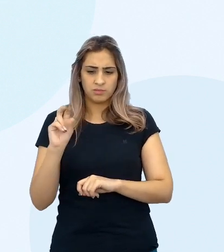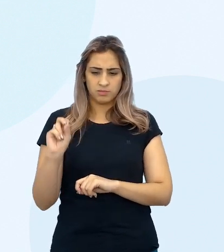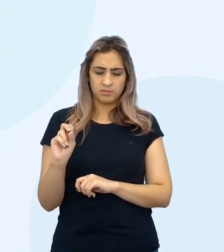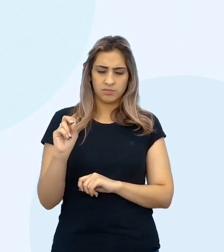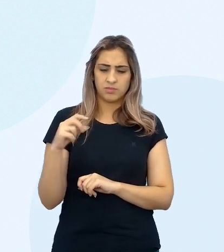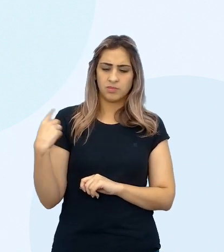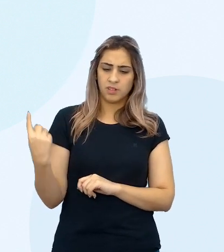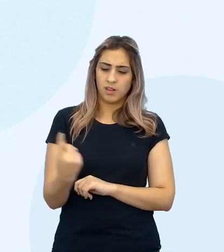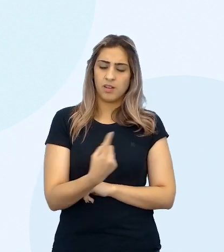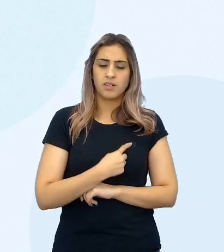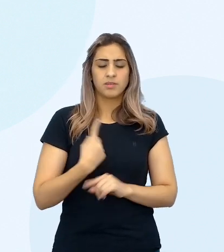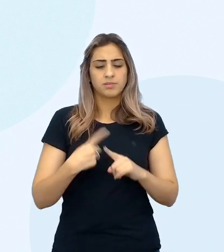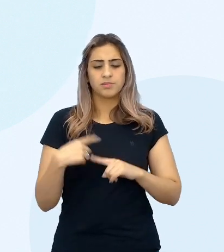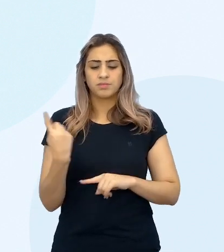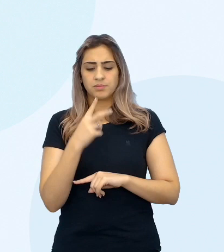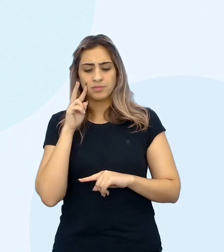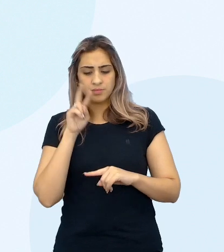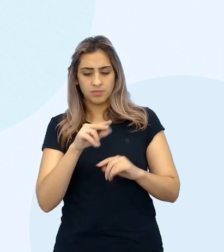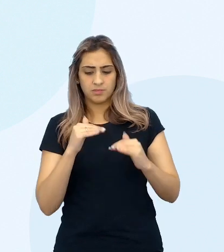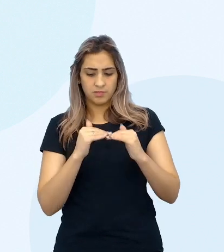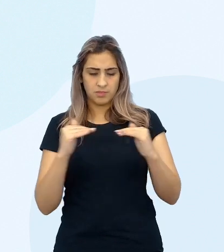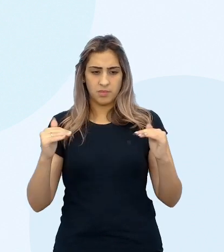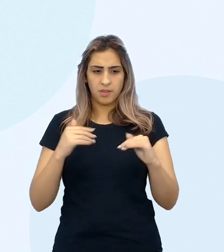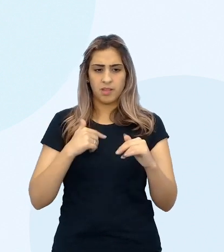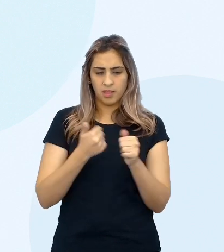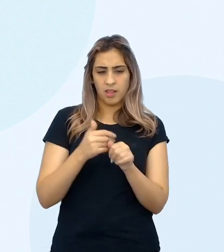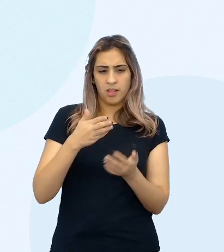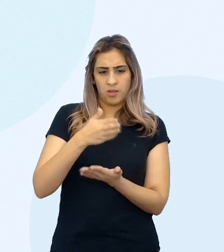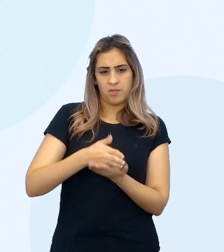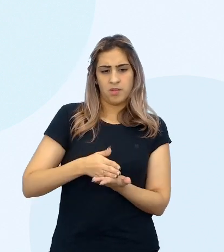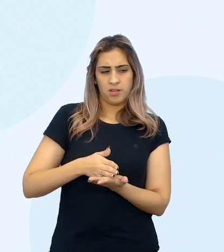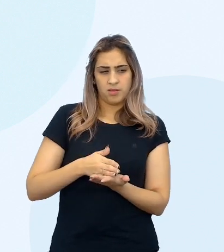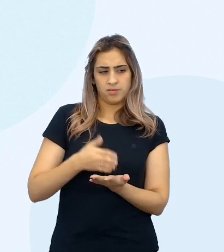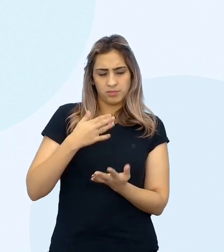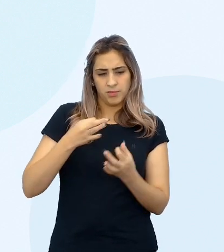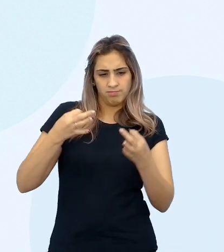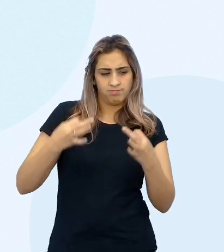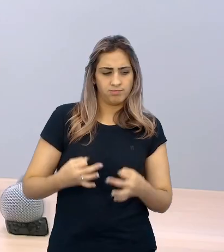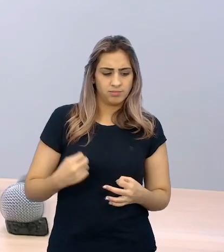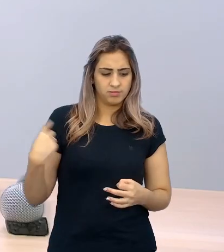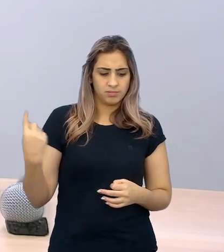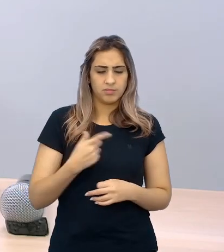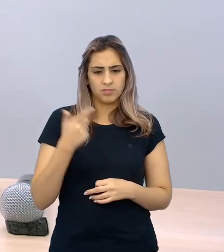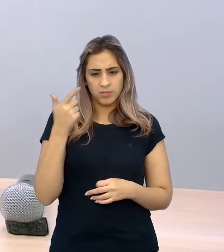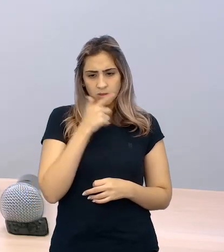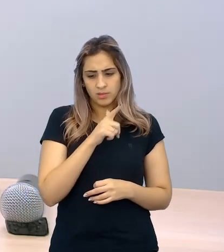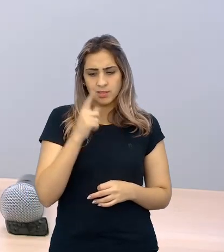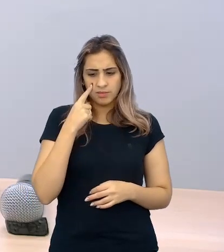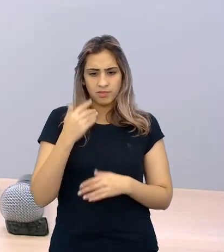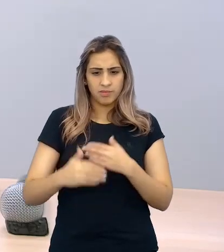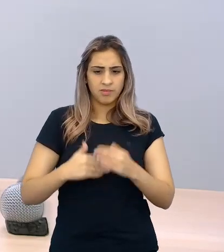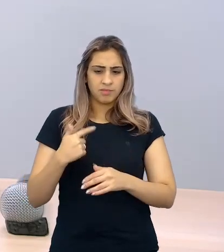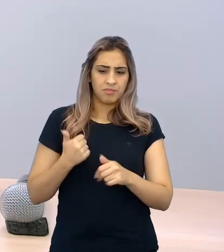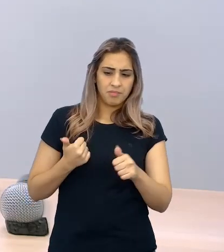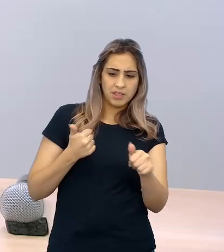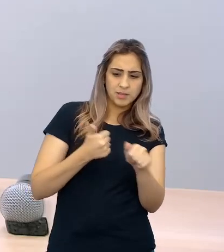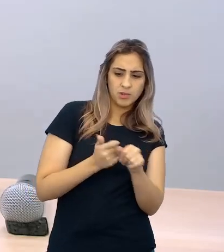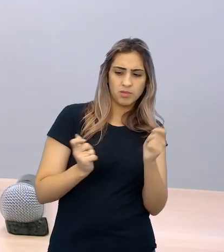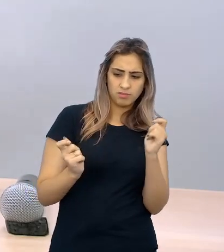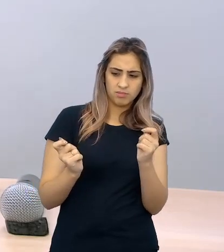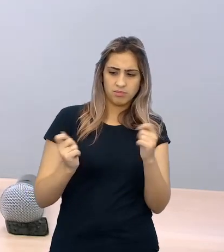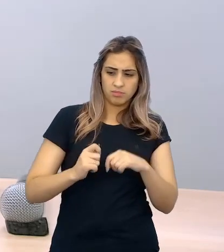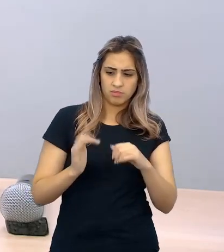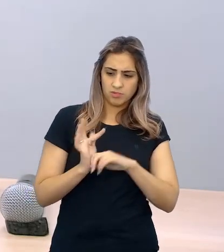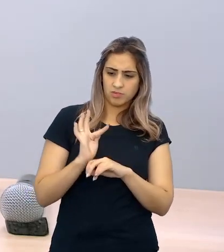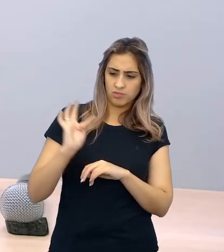acertar certinho, Sim. né? Porque pode ver que essa reta tá meio ali no meio, mas não tá exata, né? Mas ela vai conseguir prever o mais próximo possível